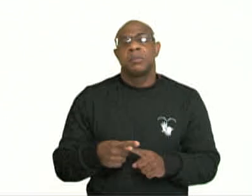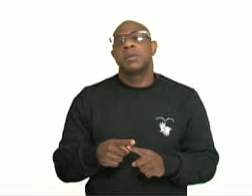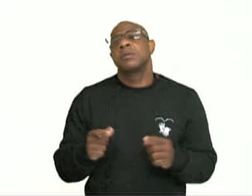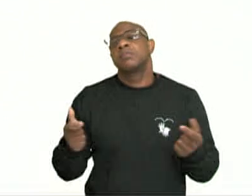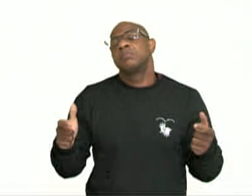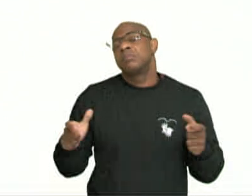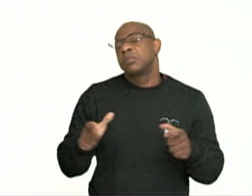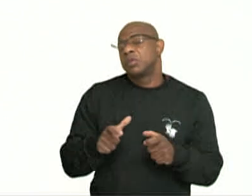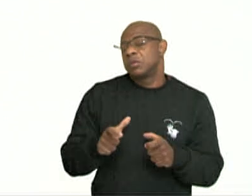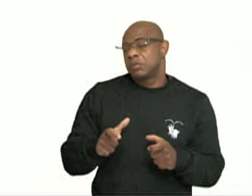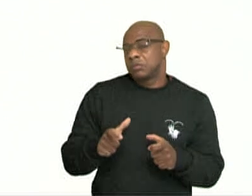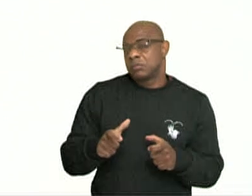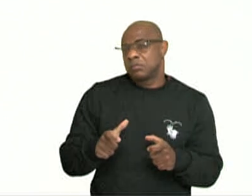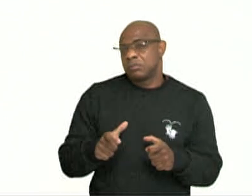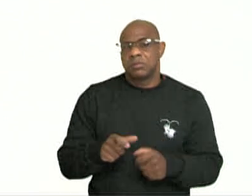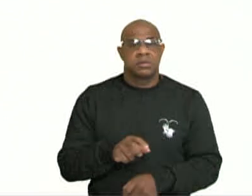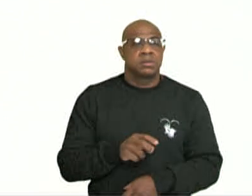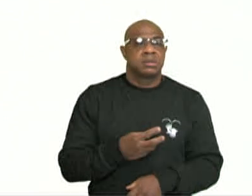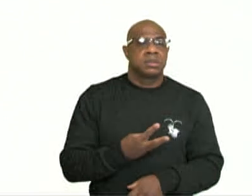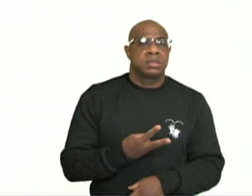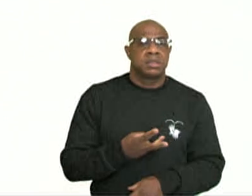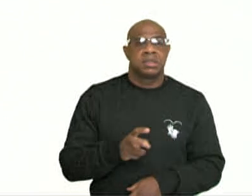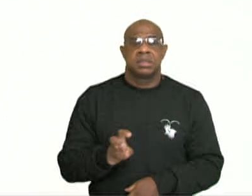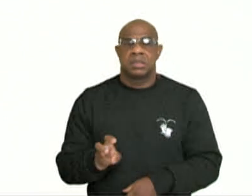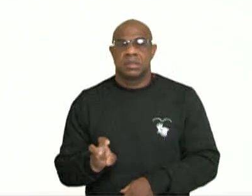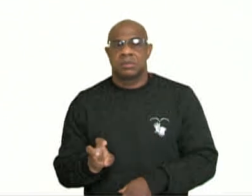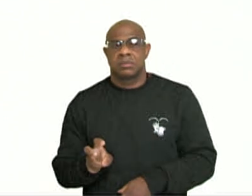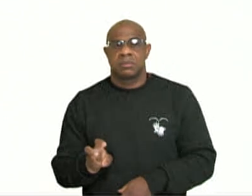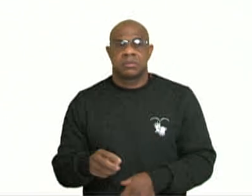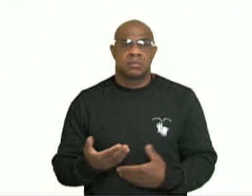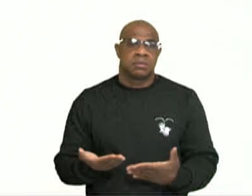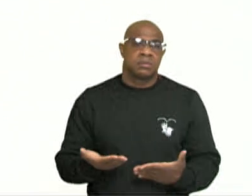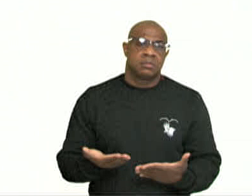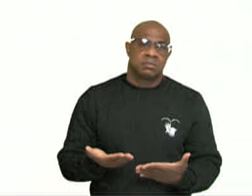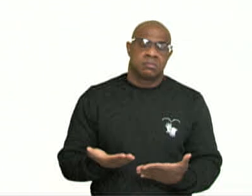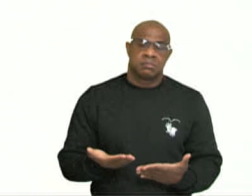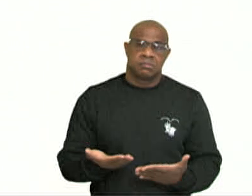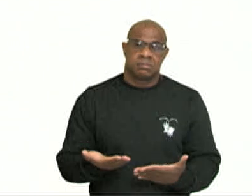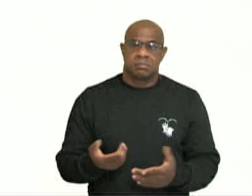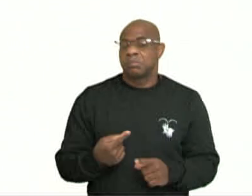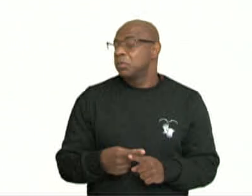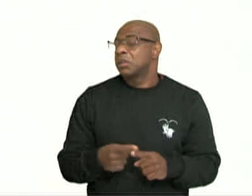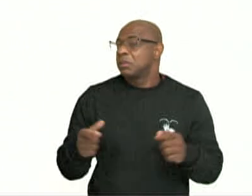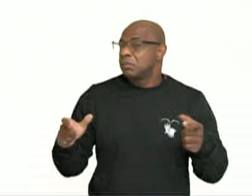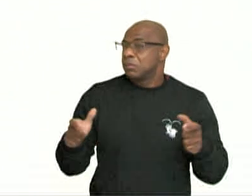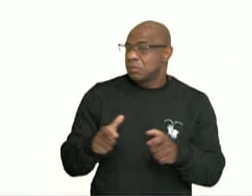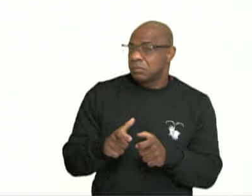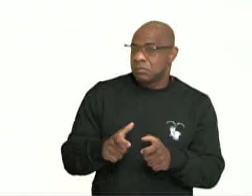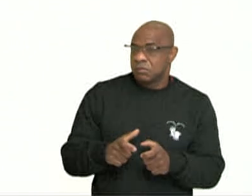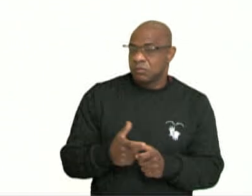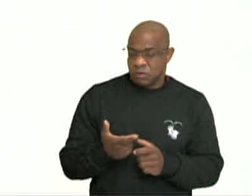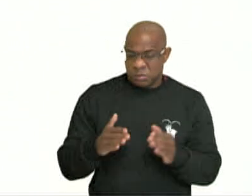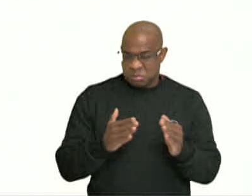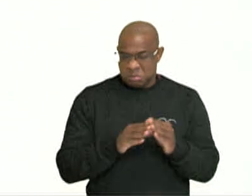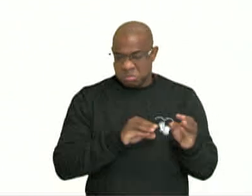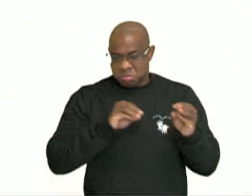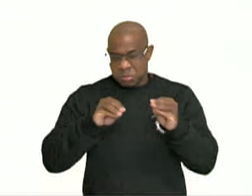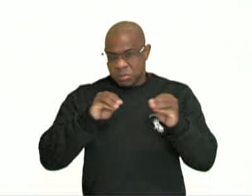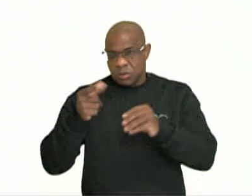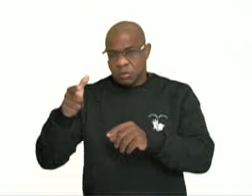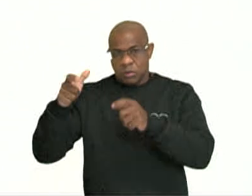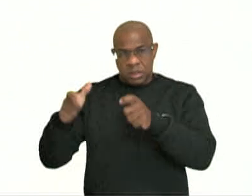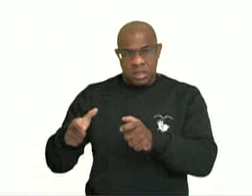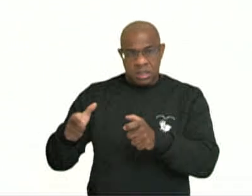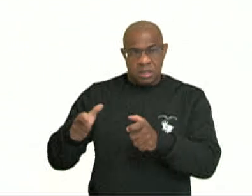diminuiu? De 3 a 5 milhões cai para 800 mil pessoas em 500 anos. A, foram morar em outras regiões?